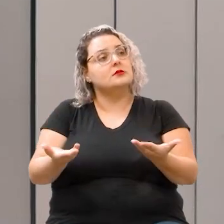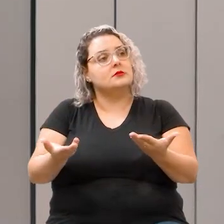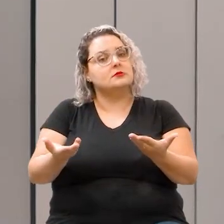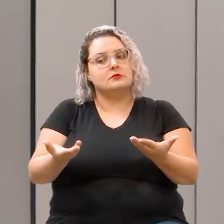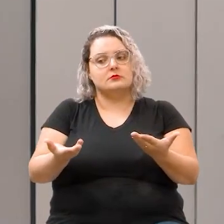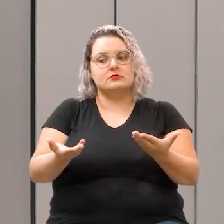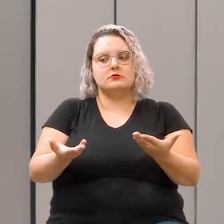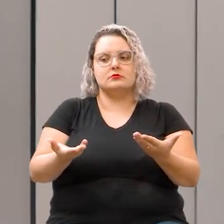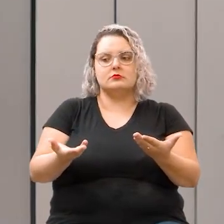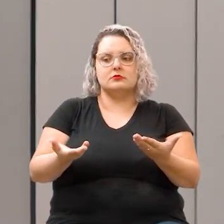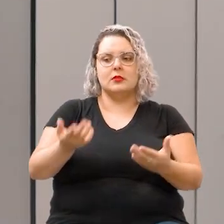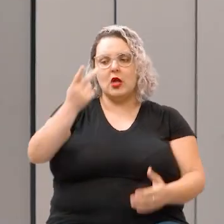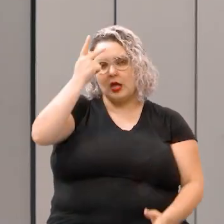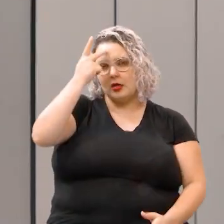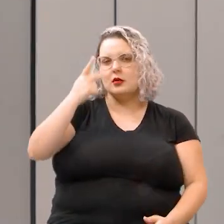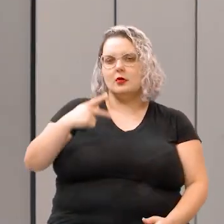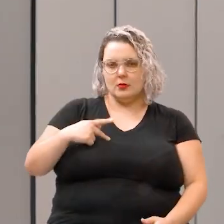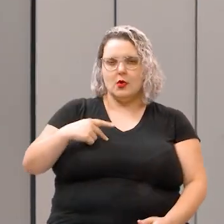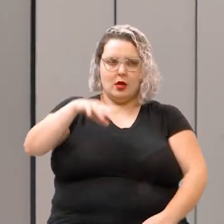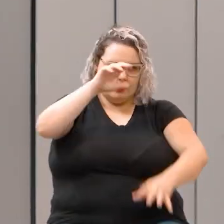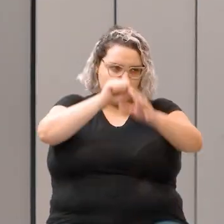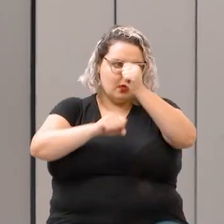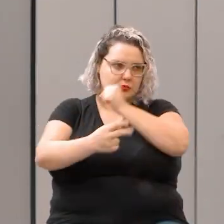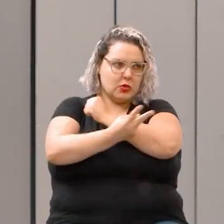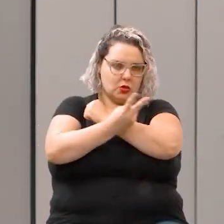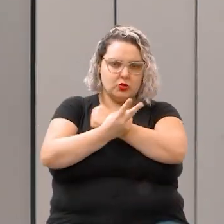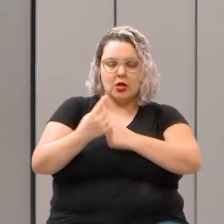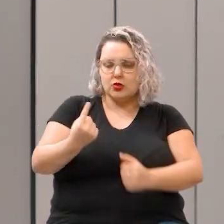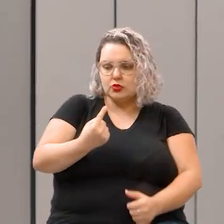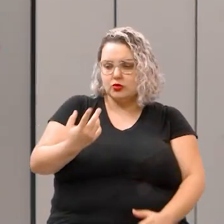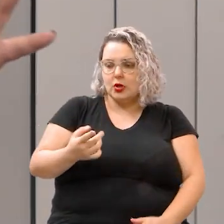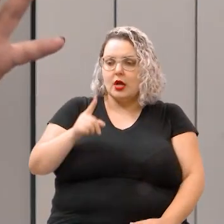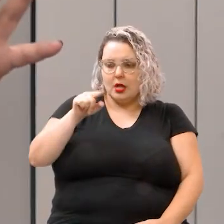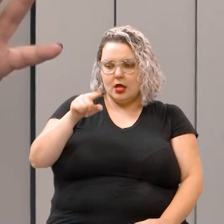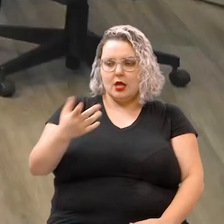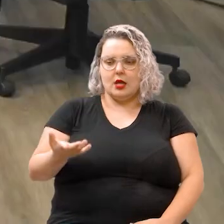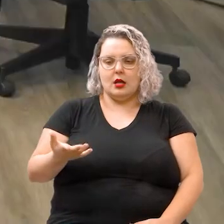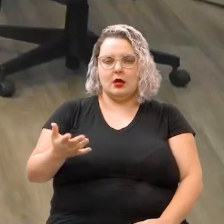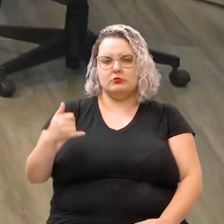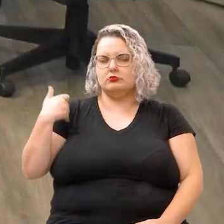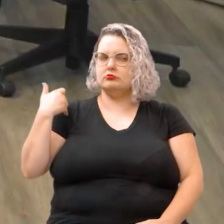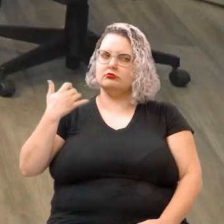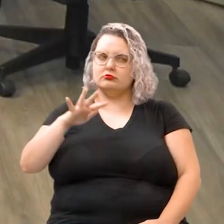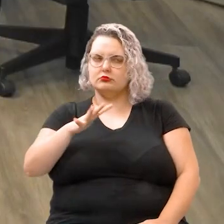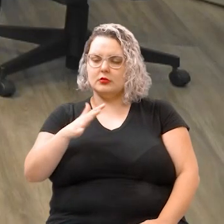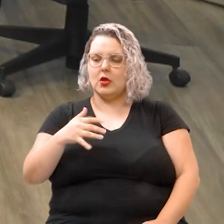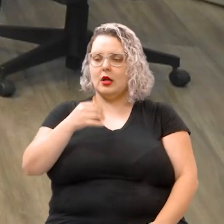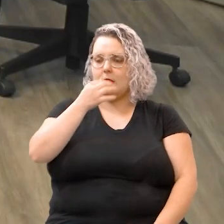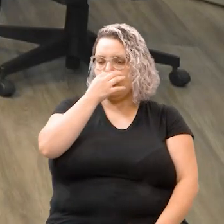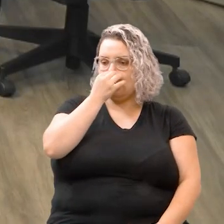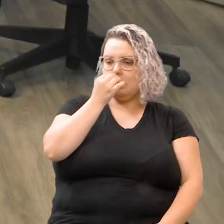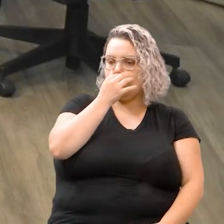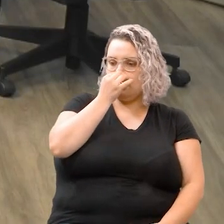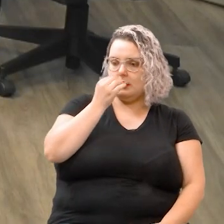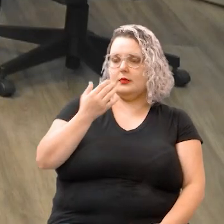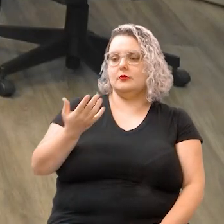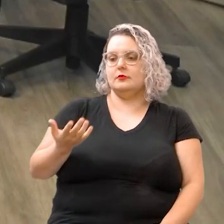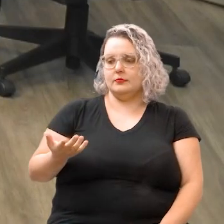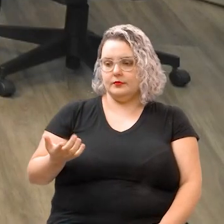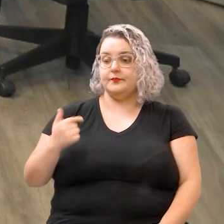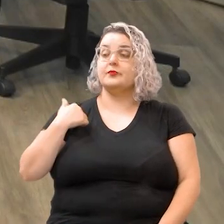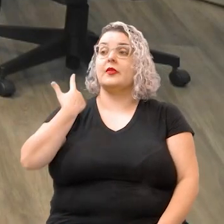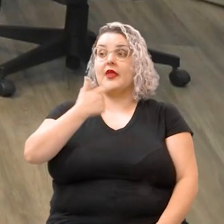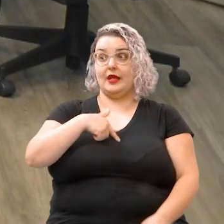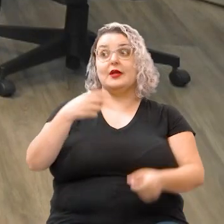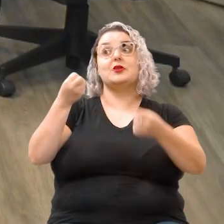trabalha eles mesmos aprenderem a se cuidar sozinhos, né? O que é, a partir de que idade é feito isso? A